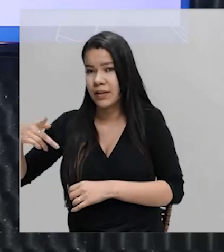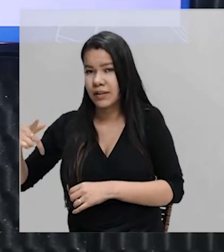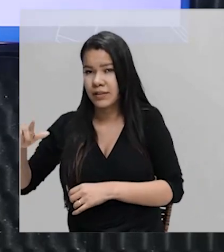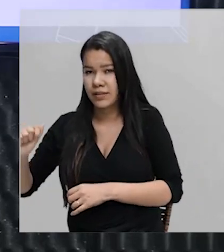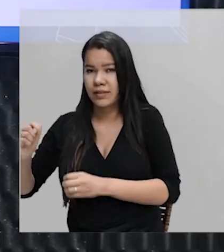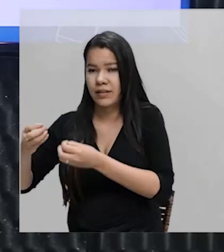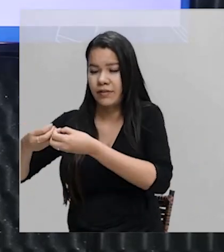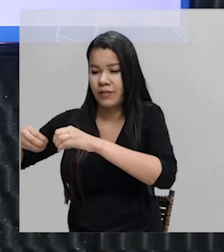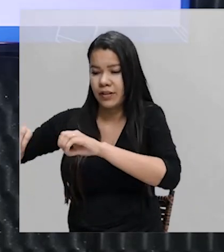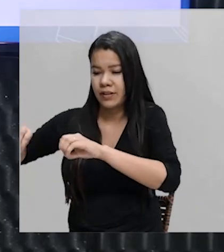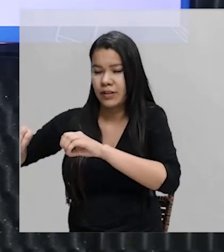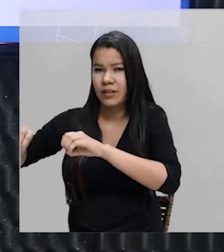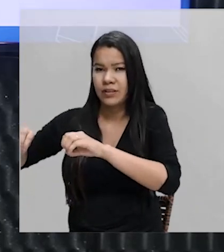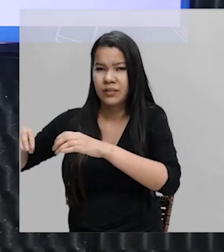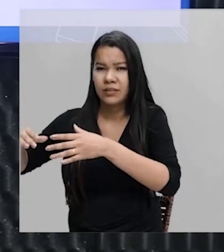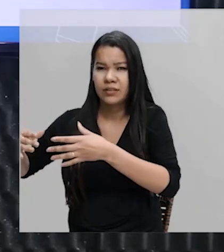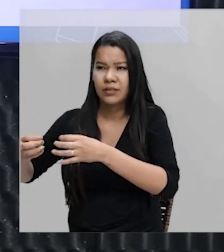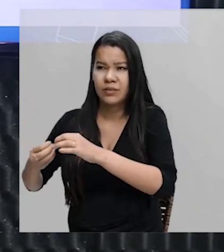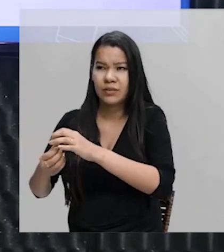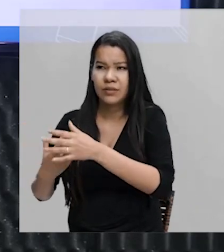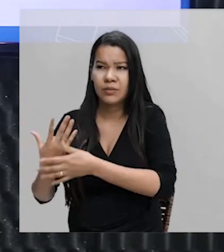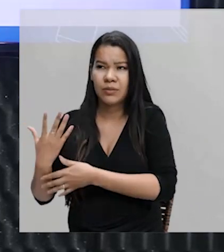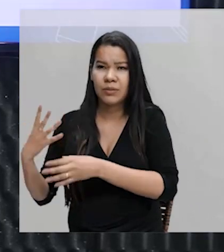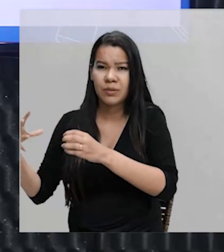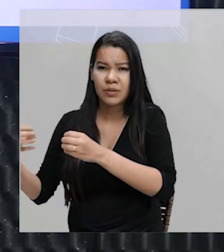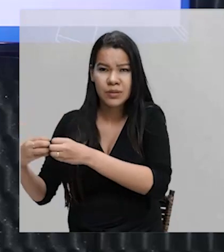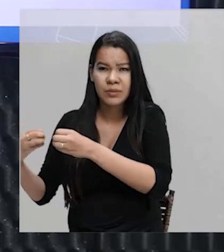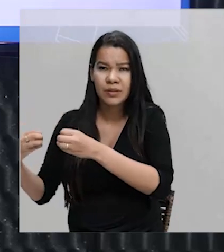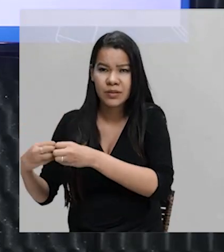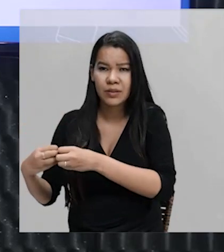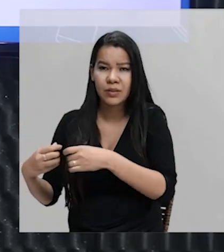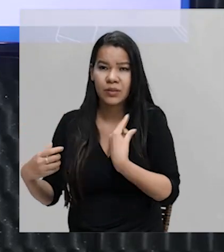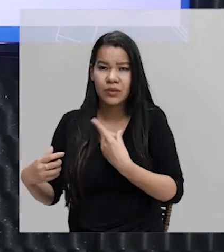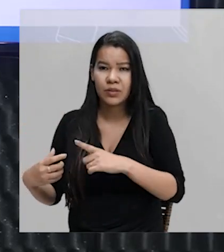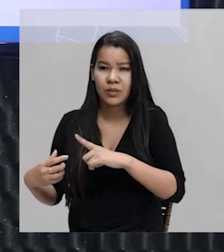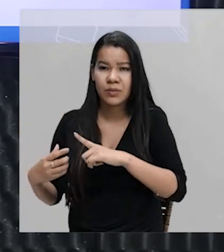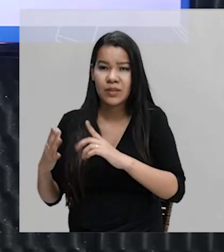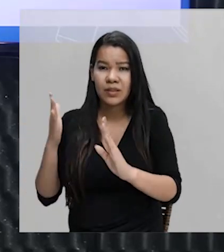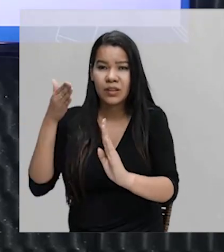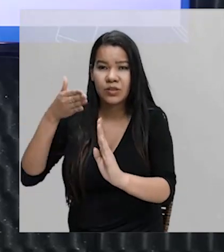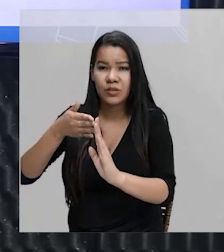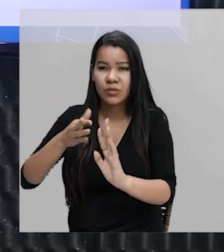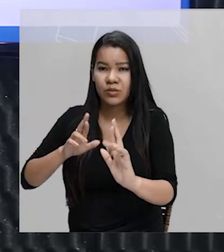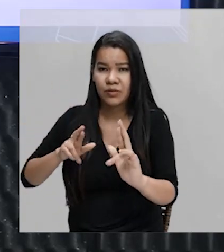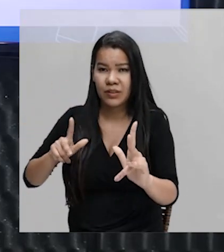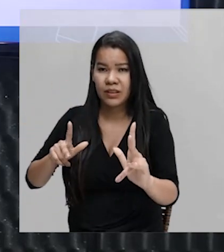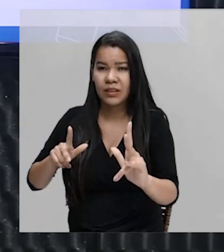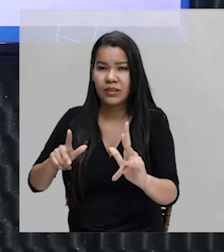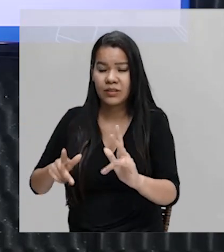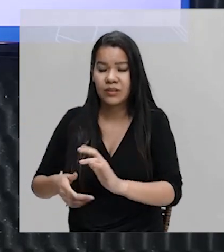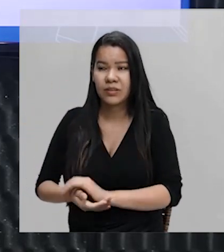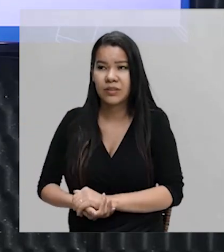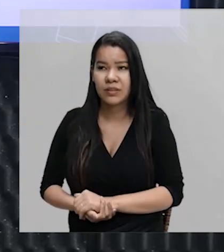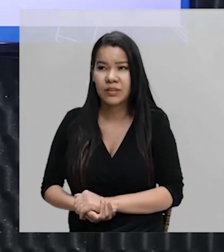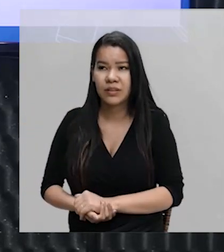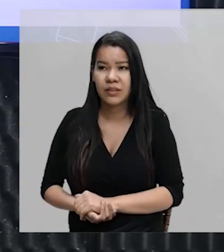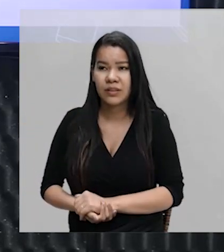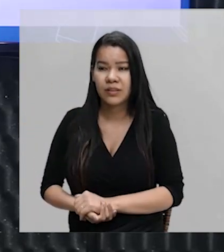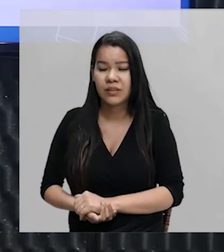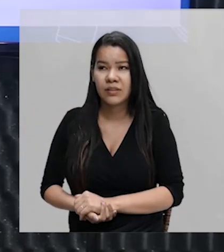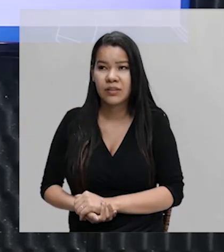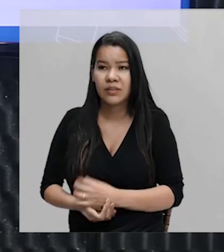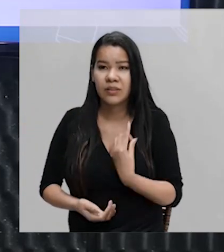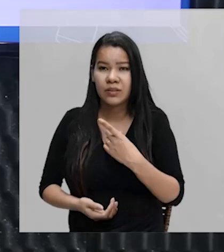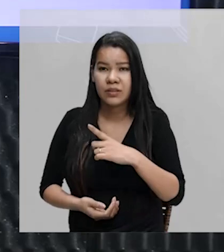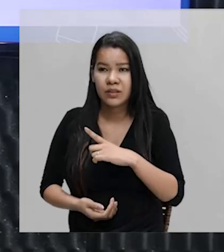certo? Nós temos sentidos de corrente elétrica diferentes, Ok? Se tem sentidos de corrente elétrica diferentes,